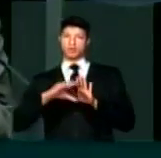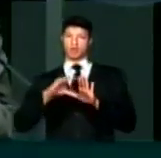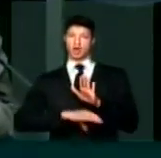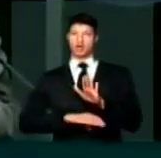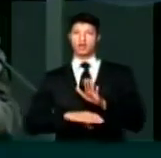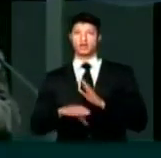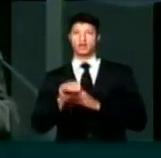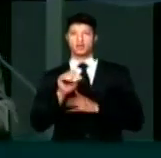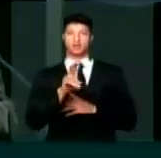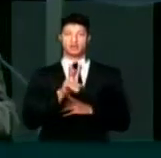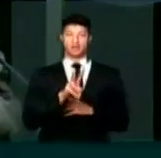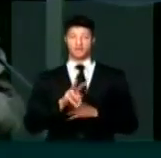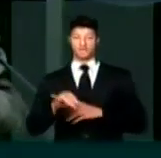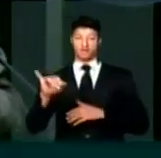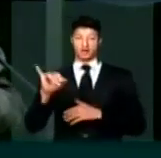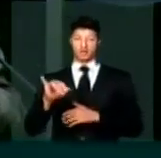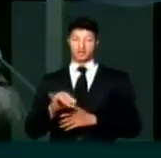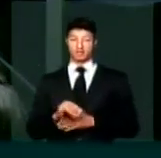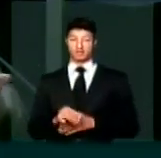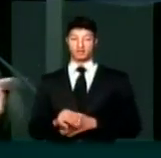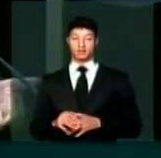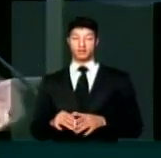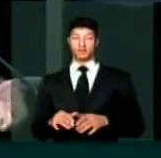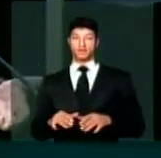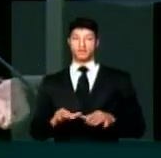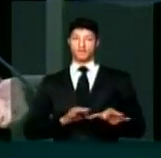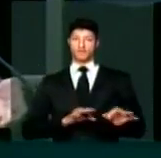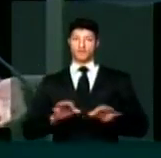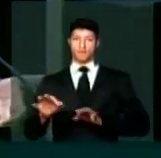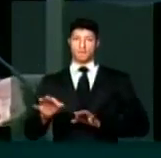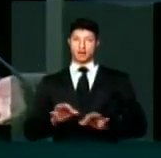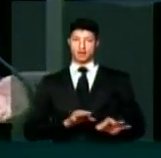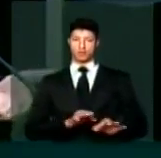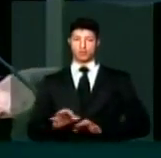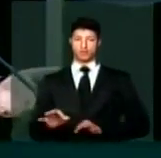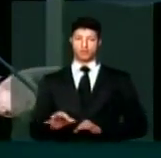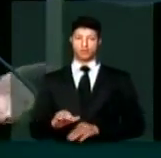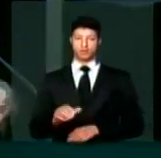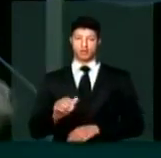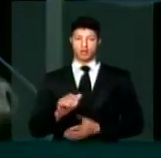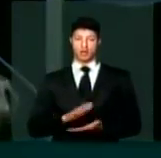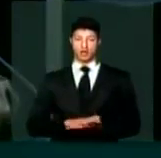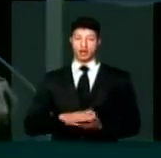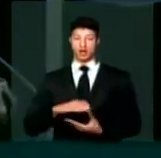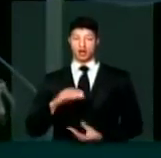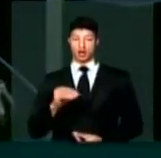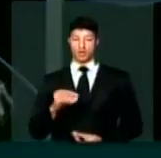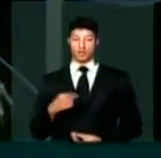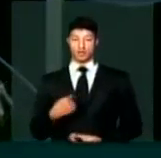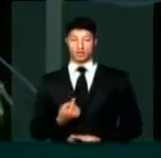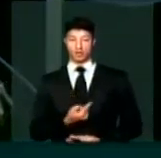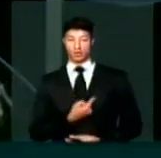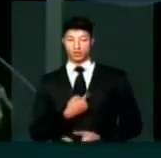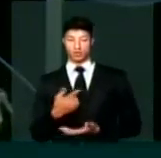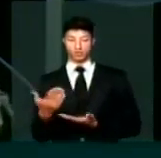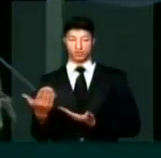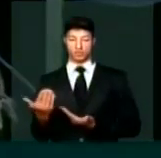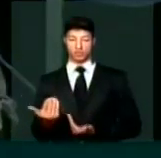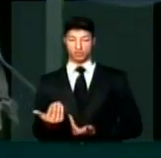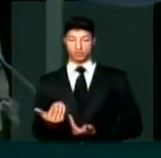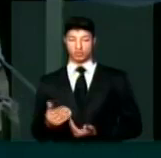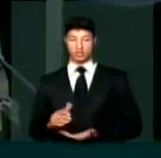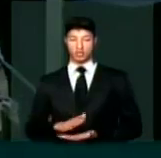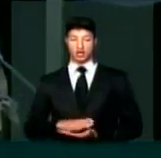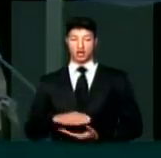curricular que vai se formando a alma da nossa juventude,